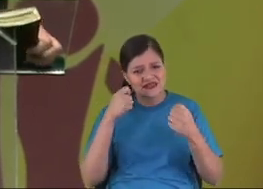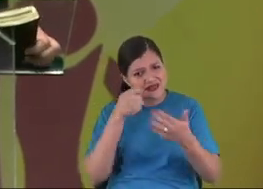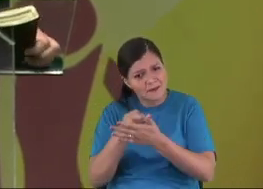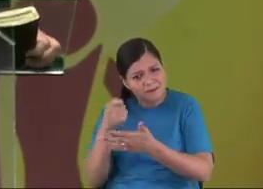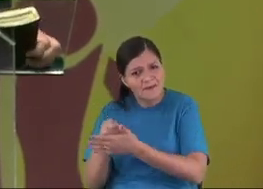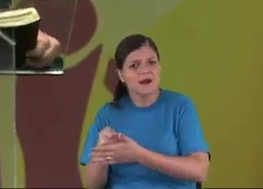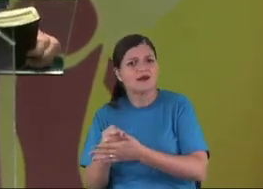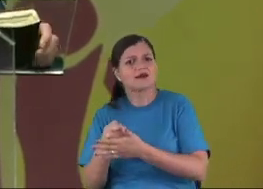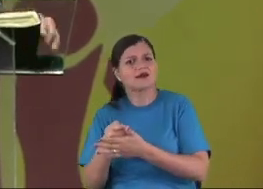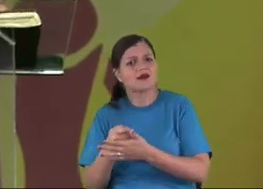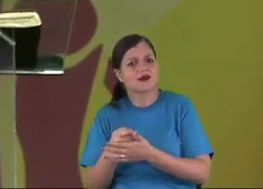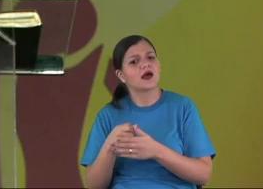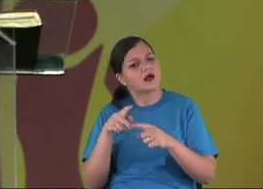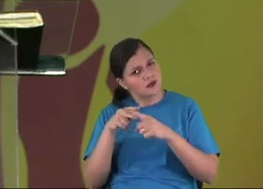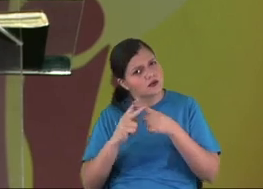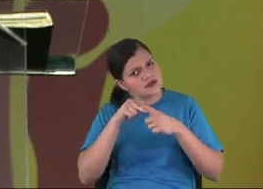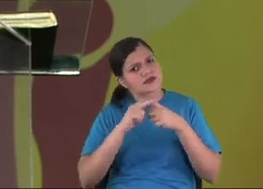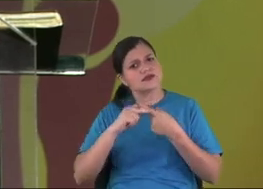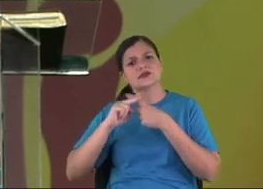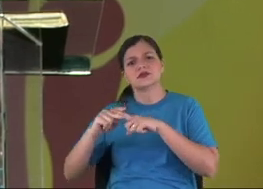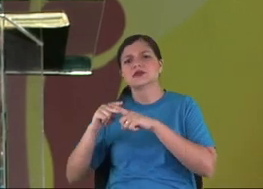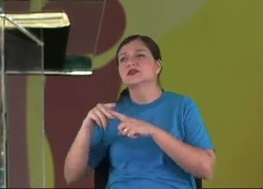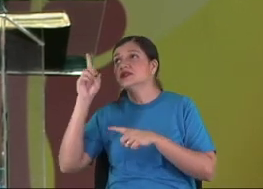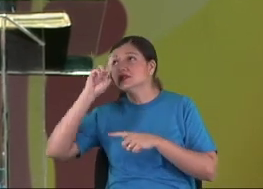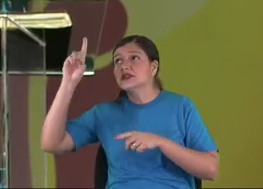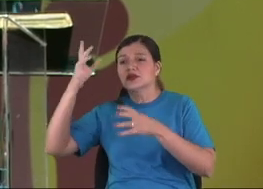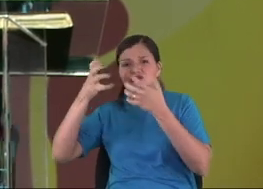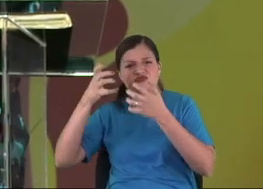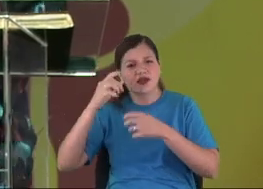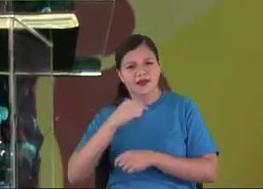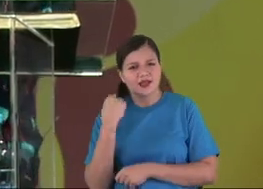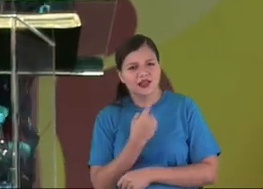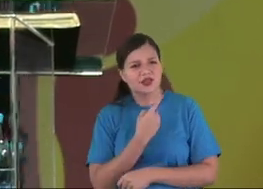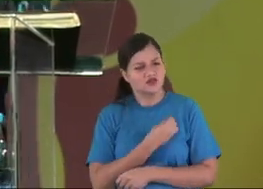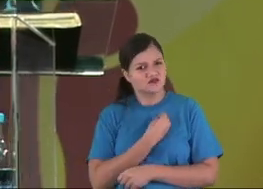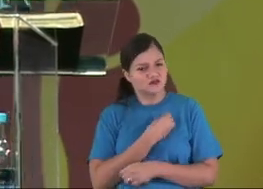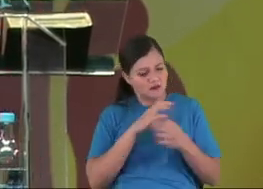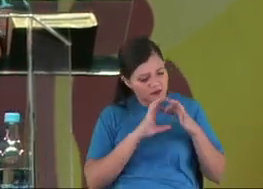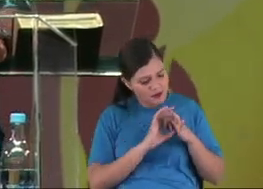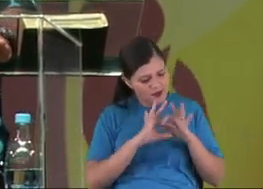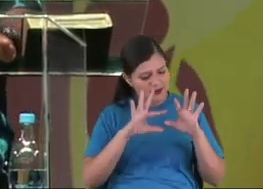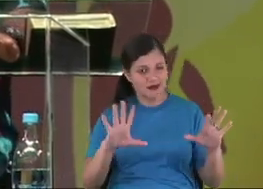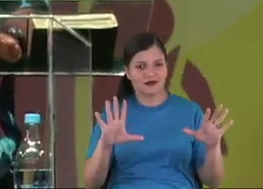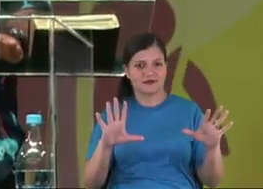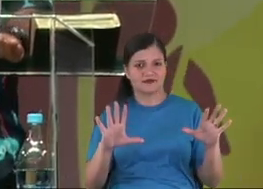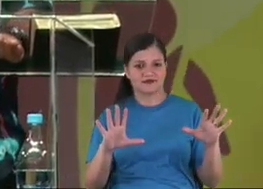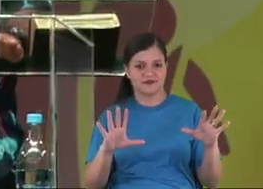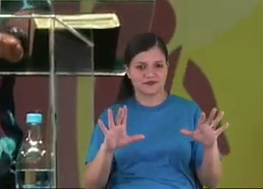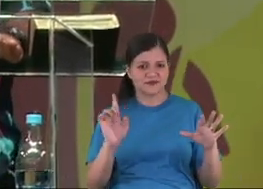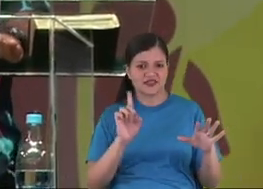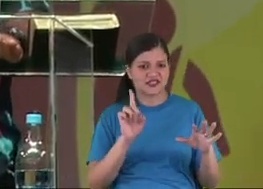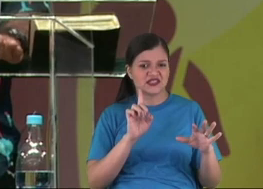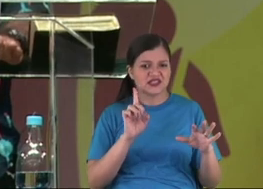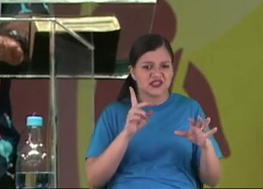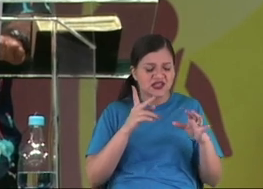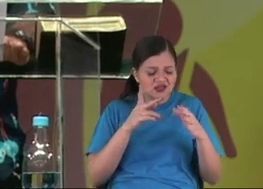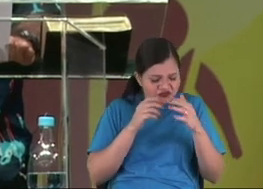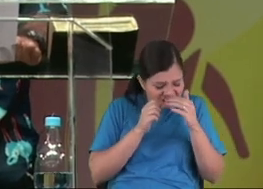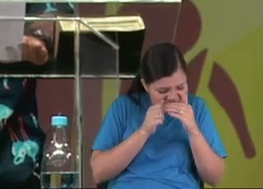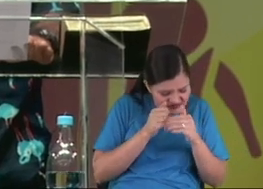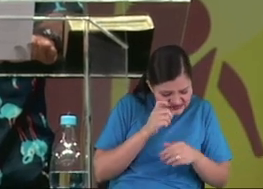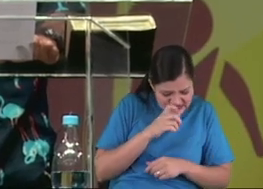consertar alguma coisa, que conserte, que Deus quer que a gente viva com a liberdade de não ficar cabisbaixo para